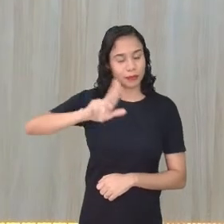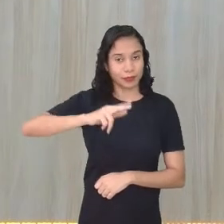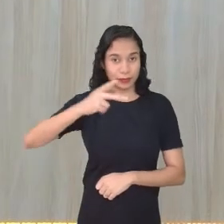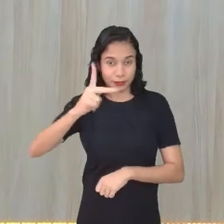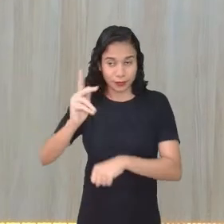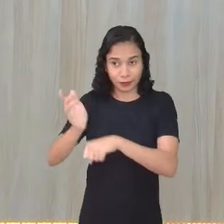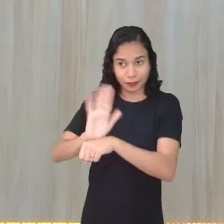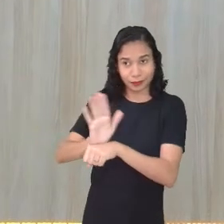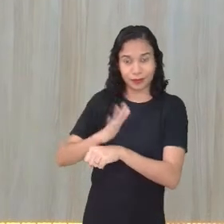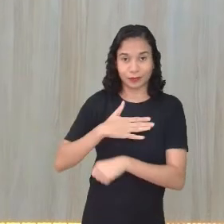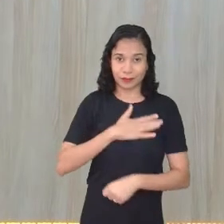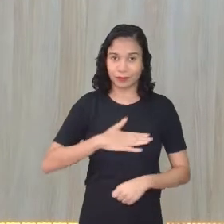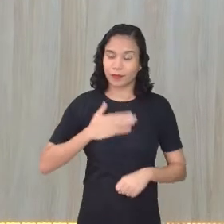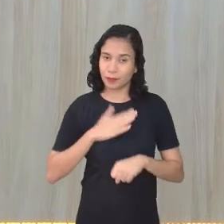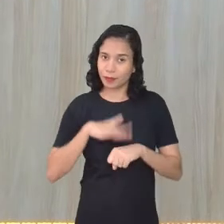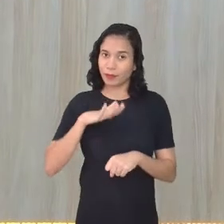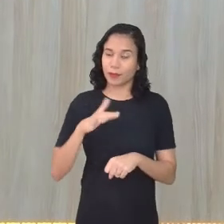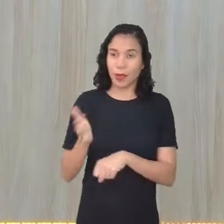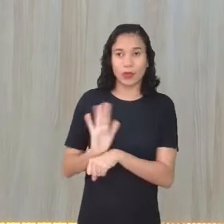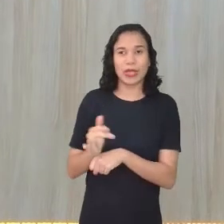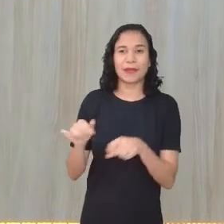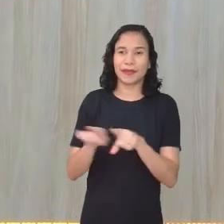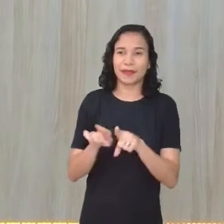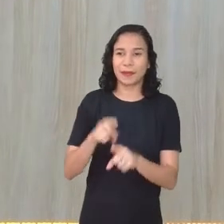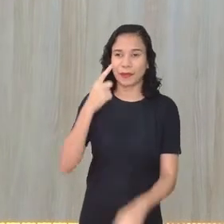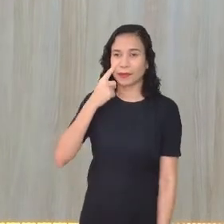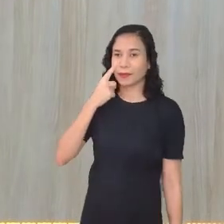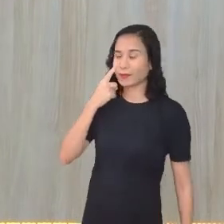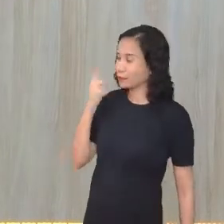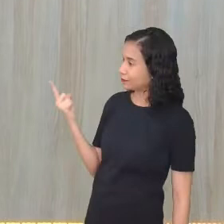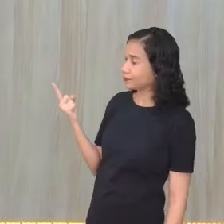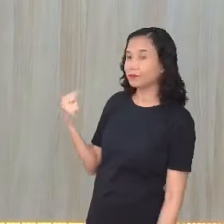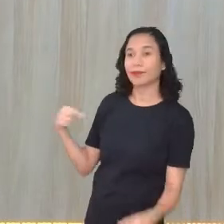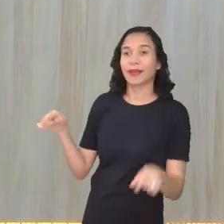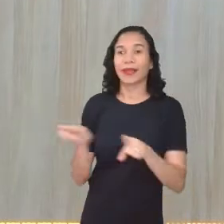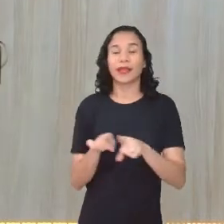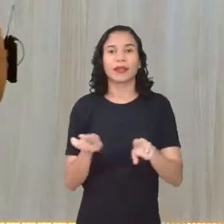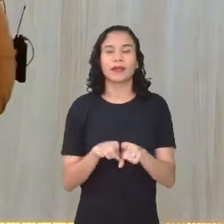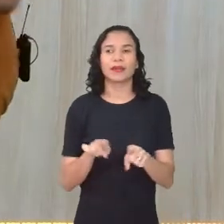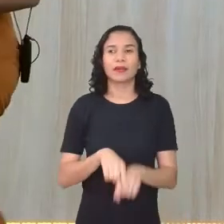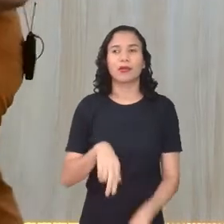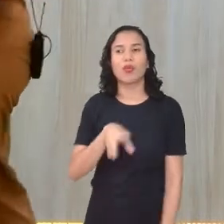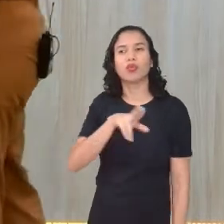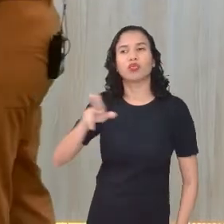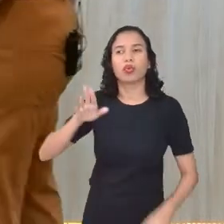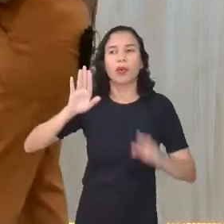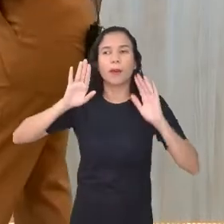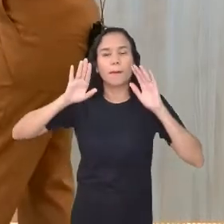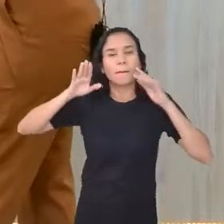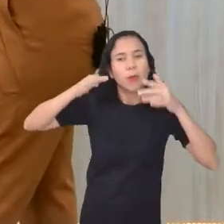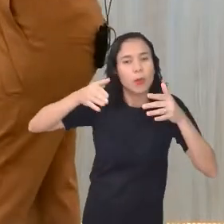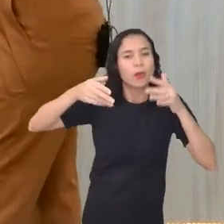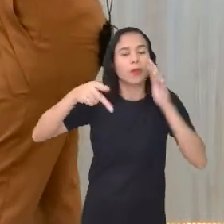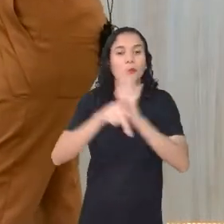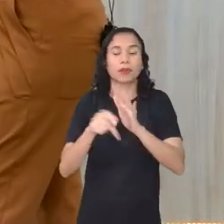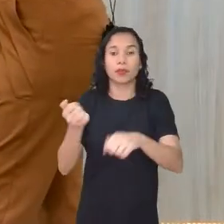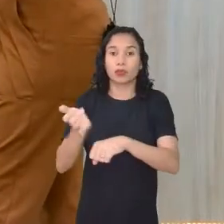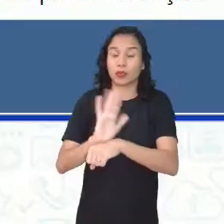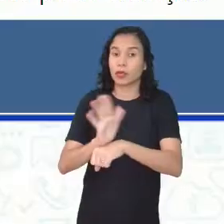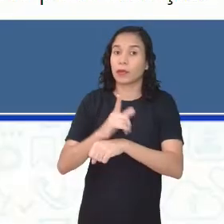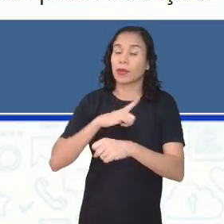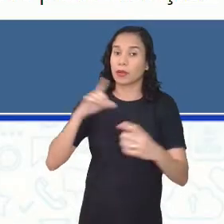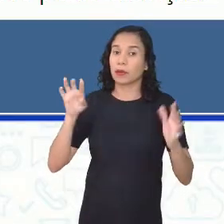seu filme favorito. No cinema não é diferente. E no cinema tem um nome específico para isso. No cinema há